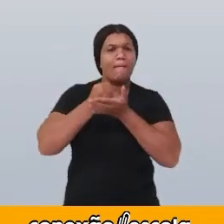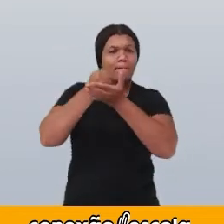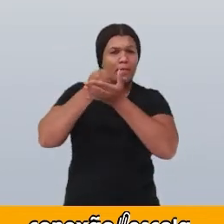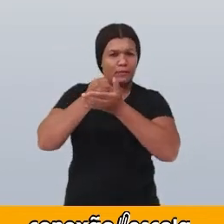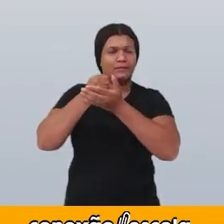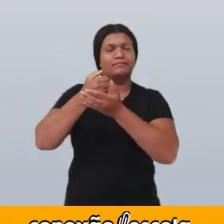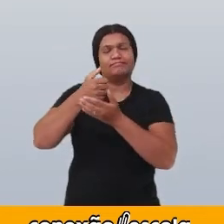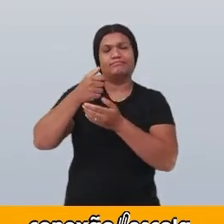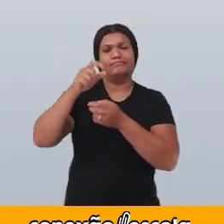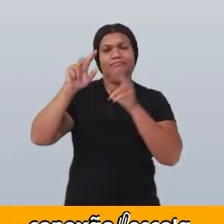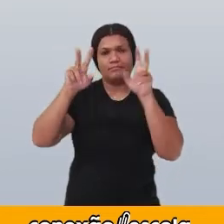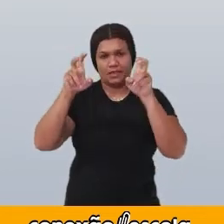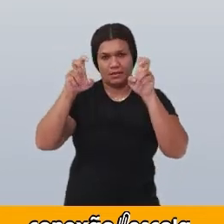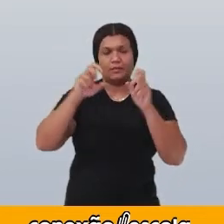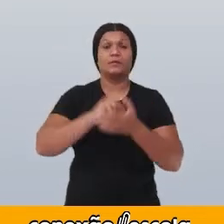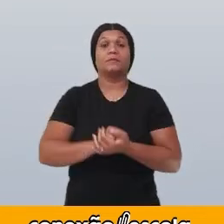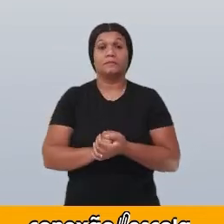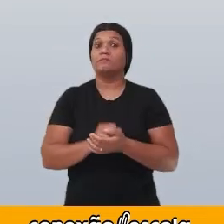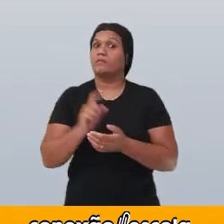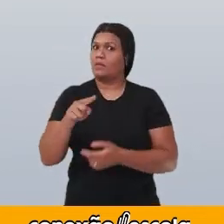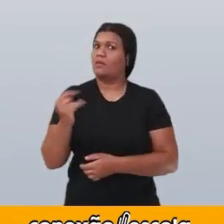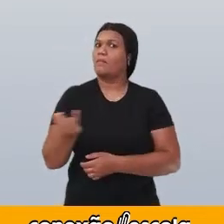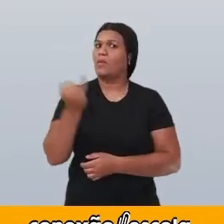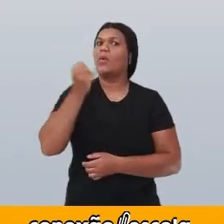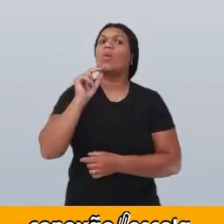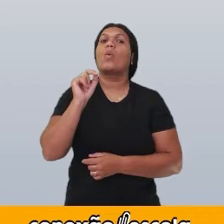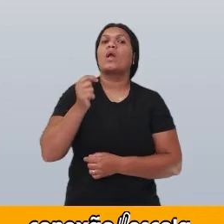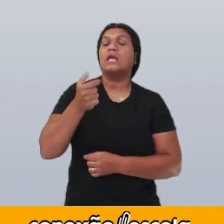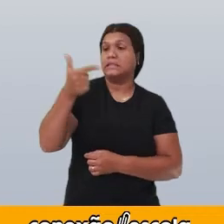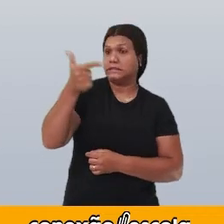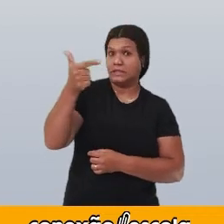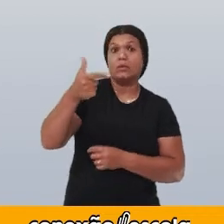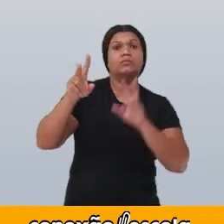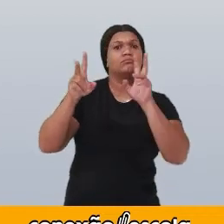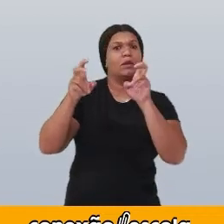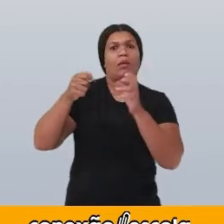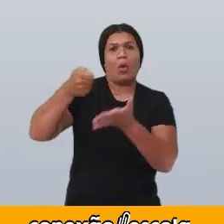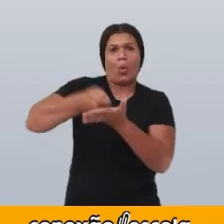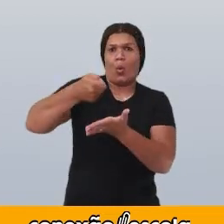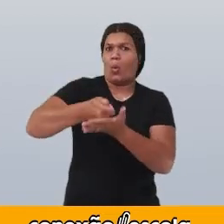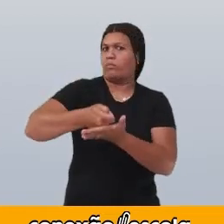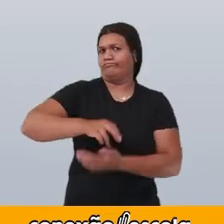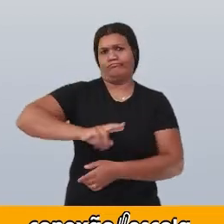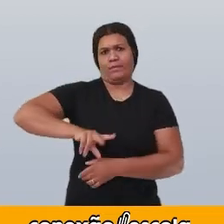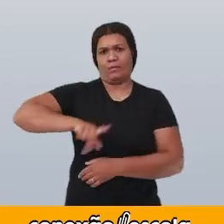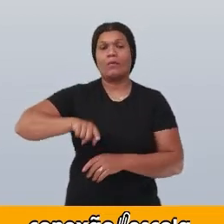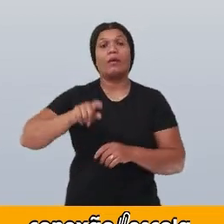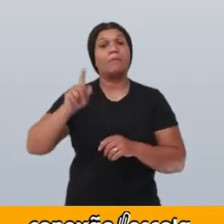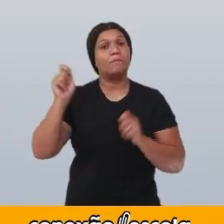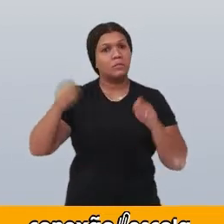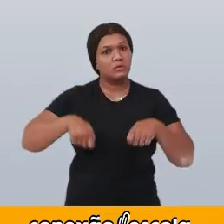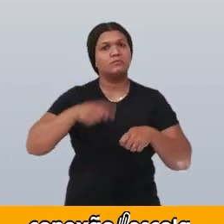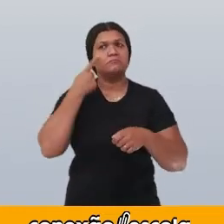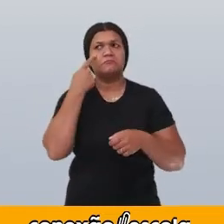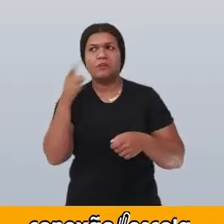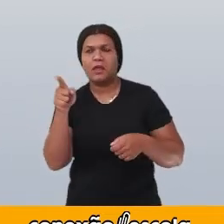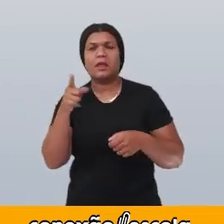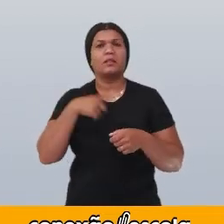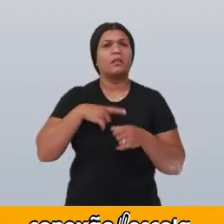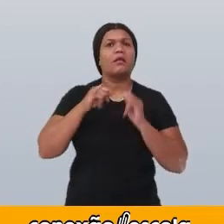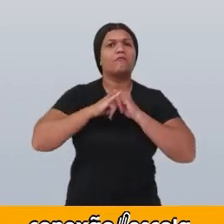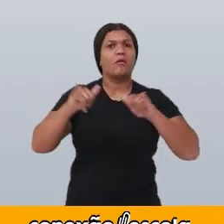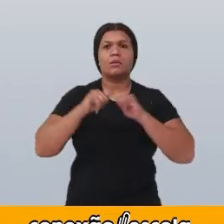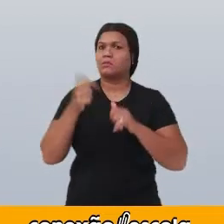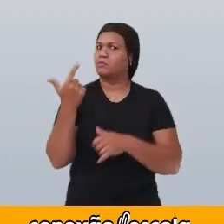auxiliar. E é importante te lembrar que o subtítulo ele não é obrigatório. É possível que você encontre notícias sem